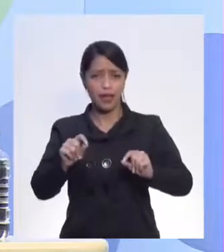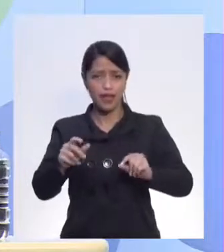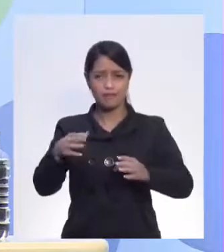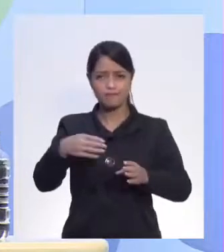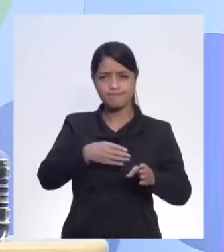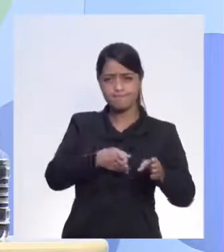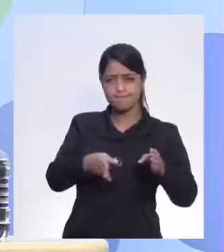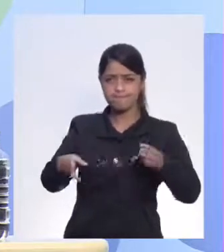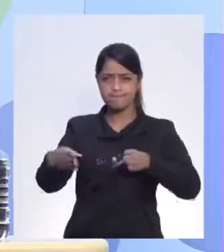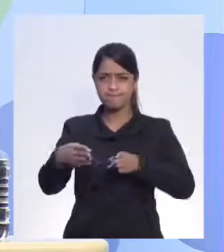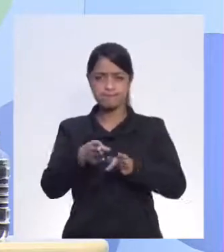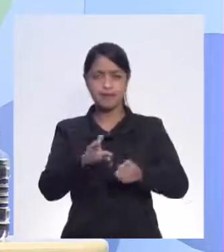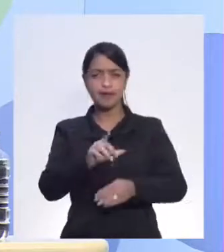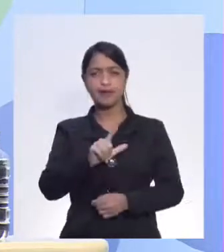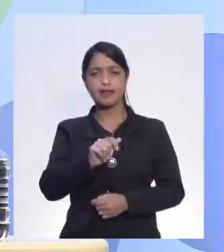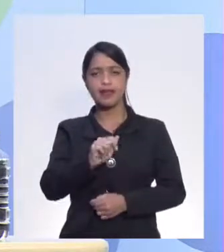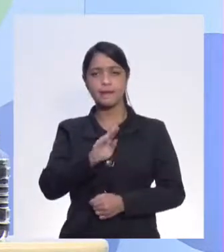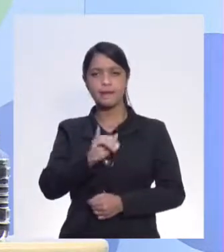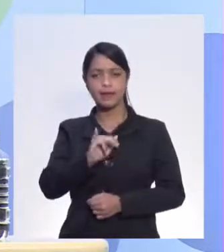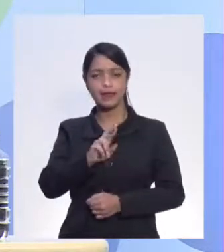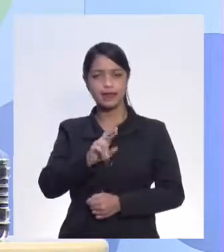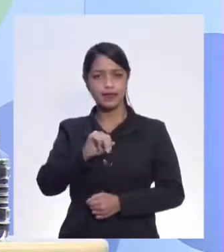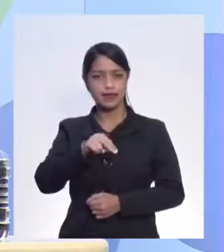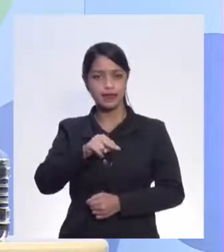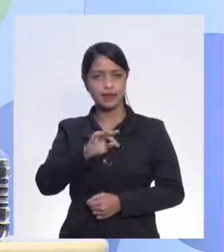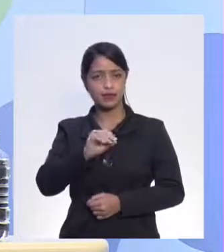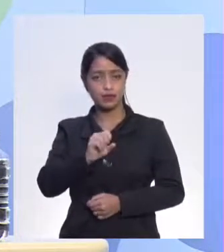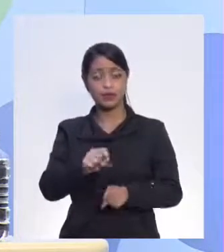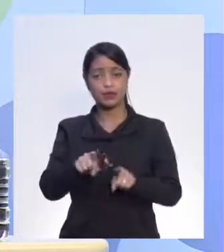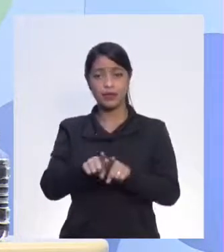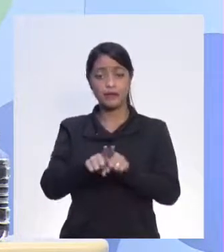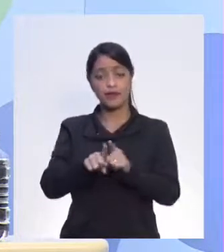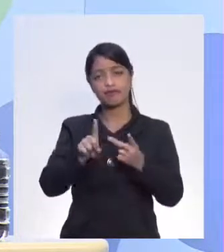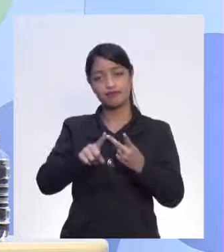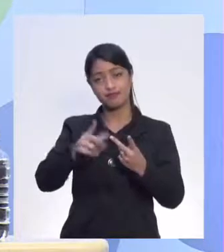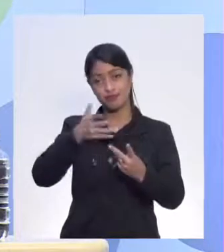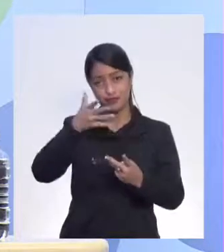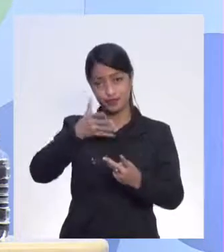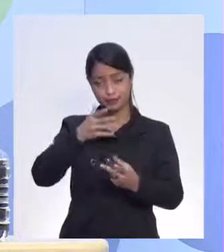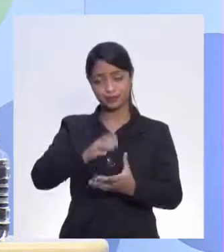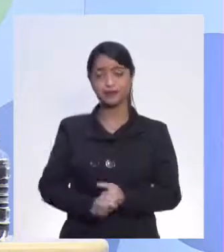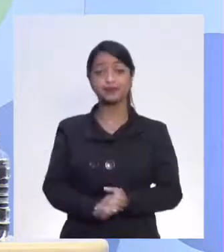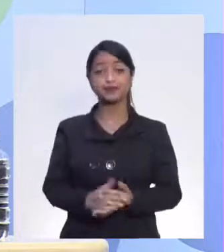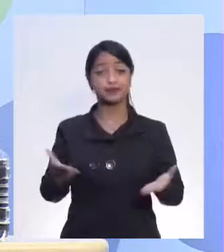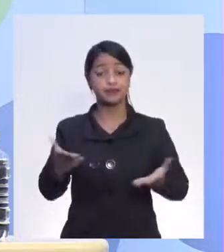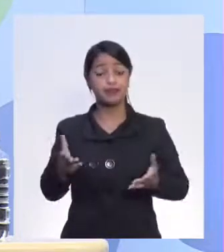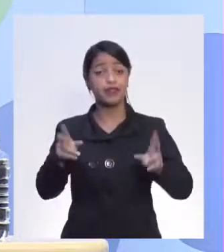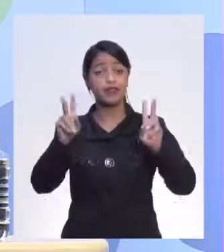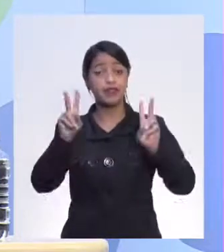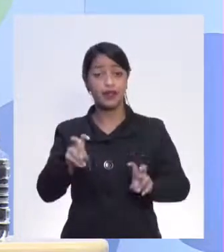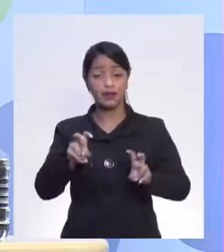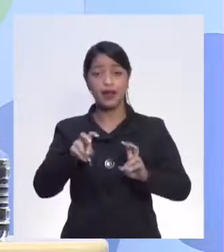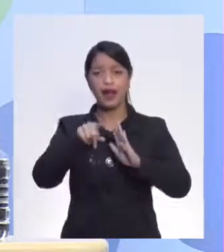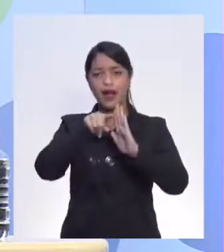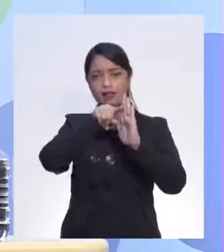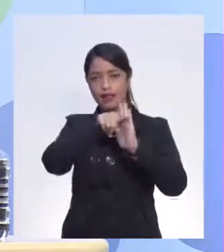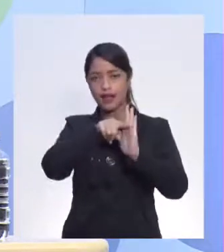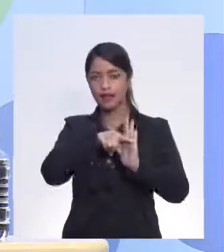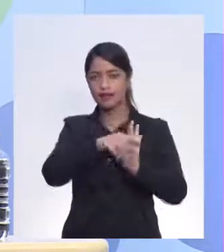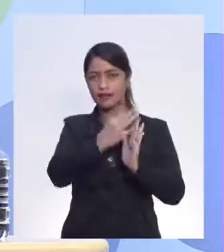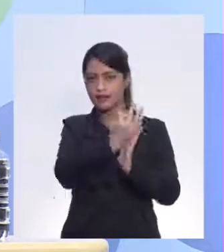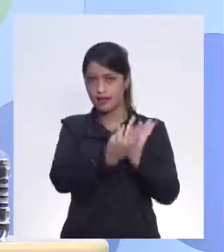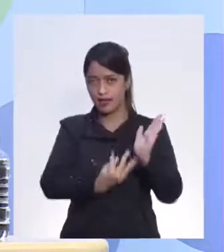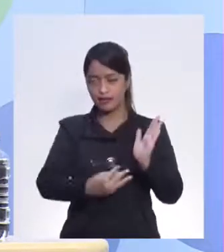e Discursos. Vamos lá? Apresentação da aula. Tema da aula, análise textual e tipos de discurso